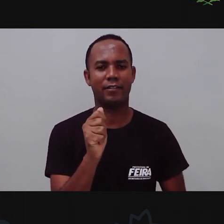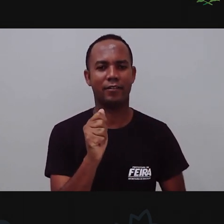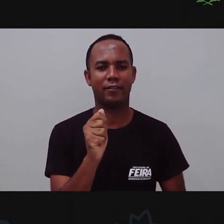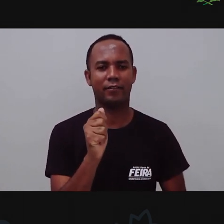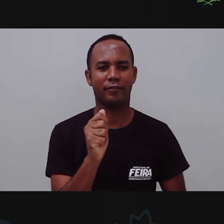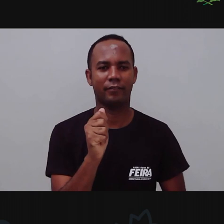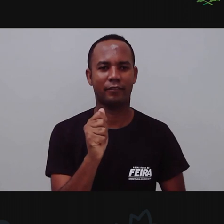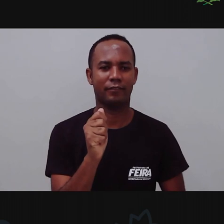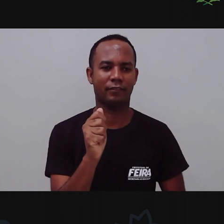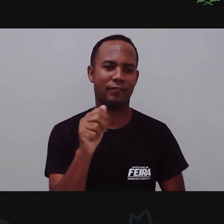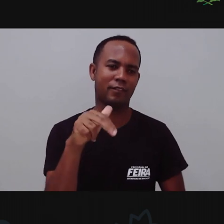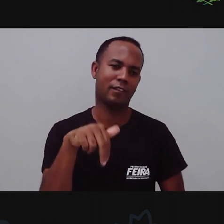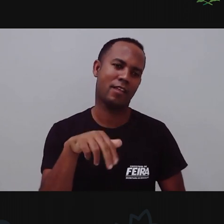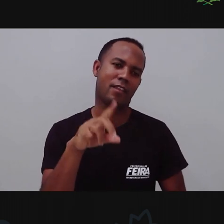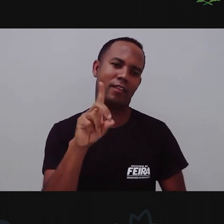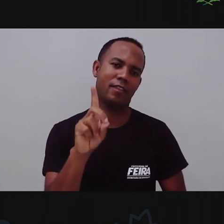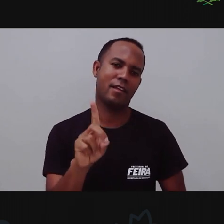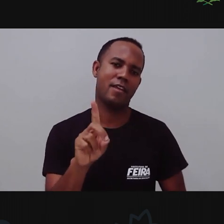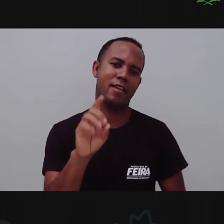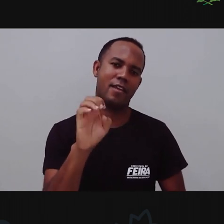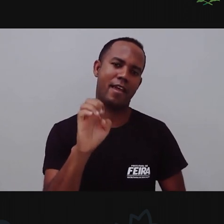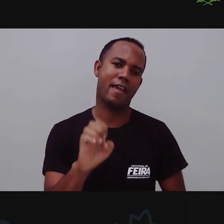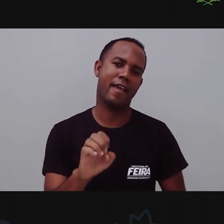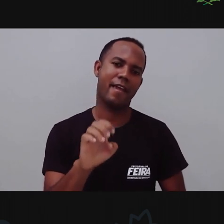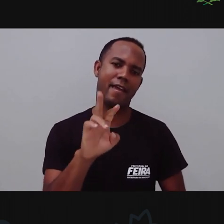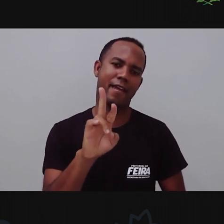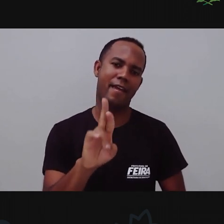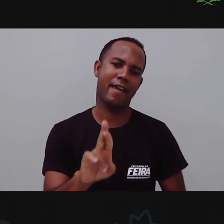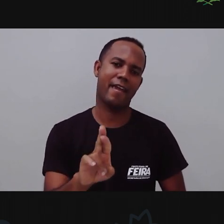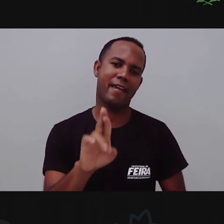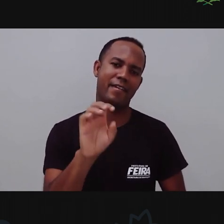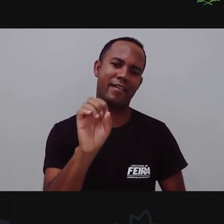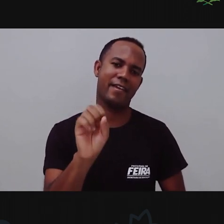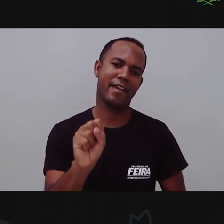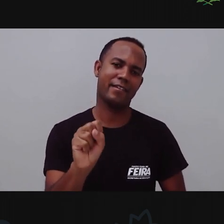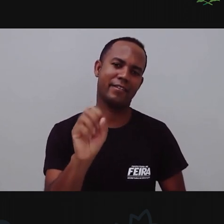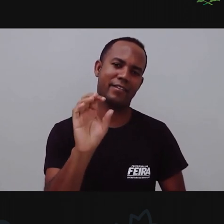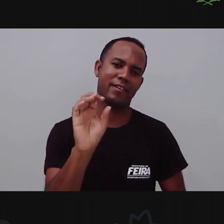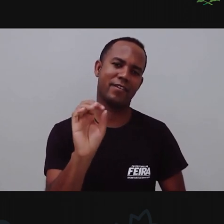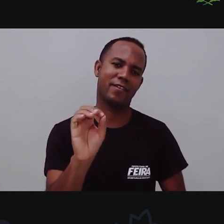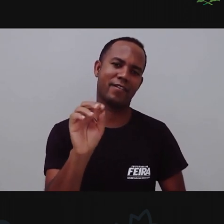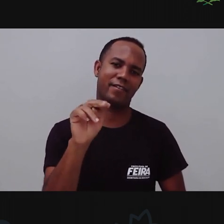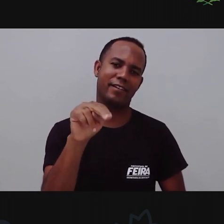A. An. Depois. E, pode devagar.